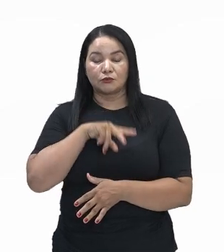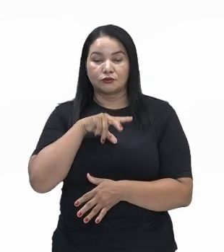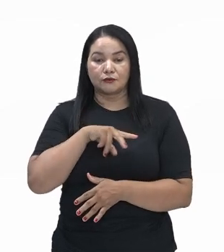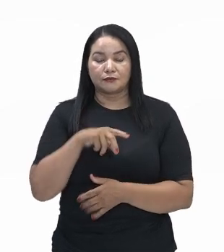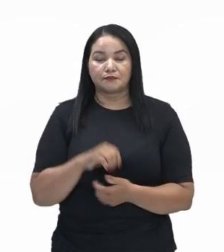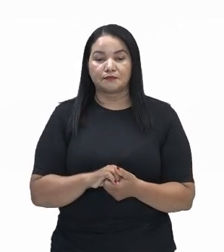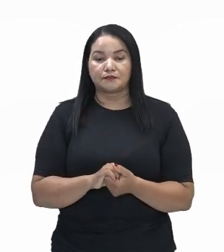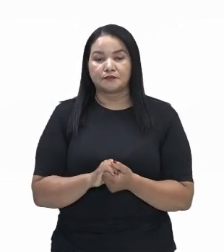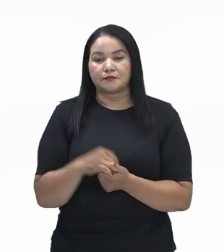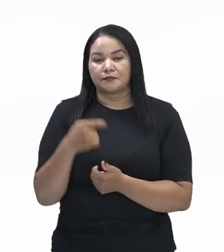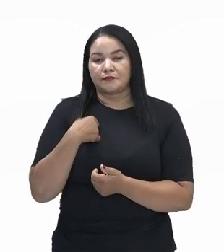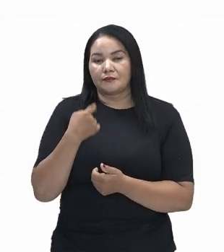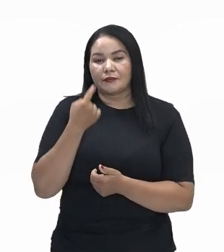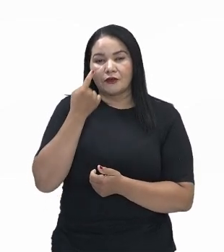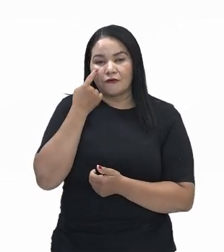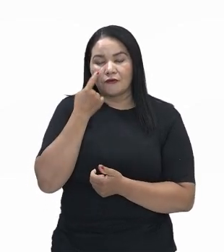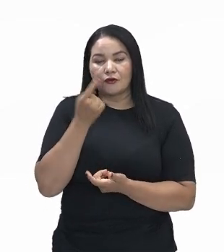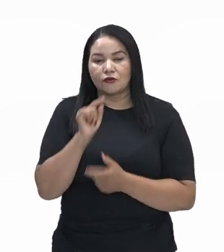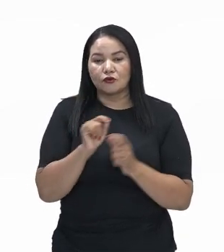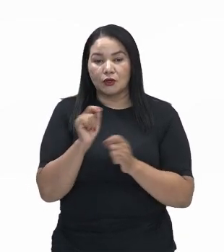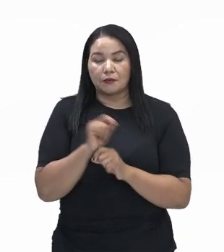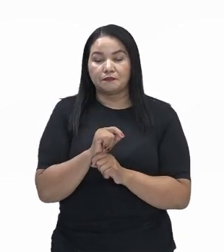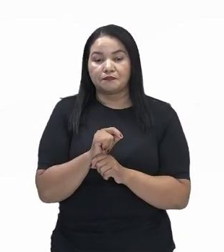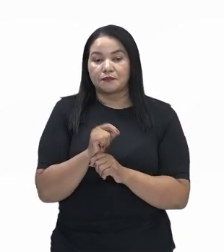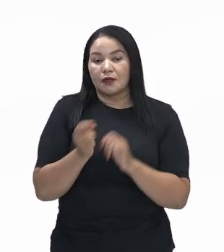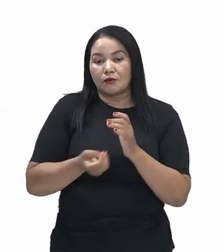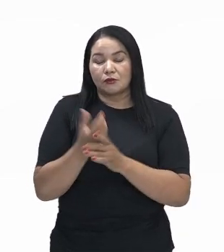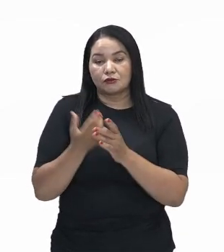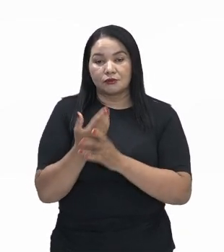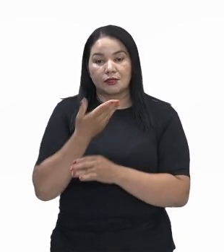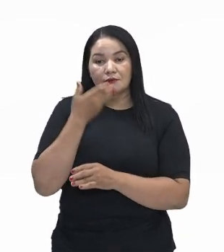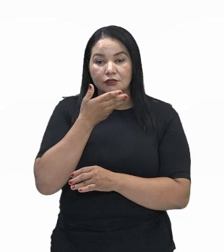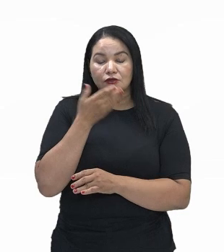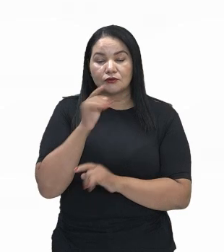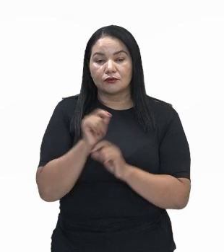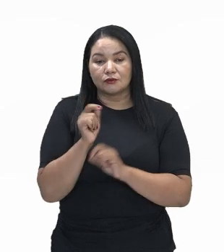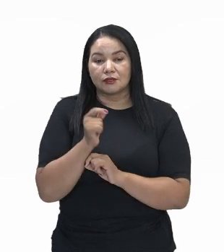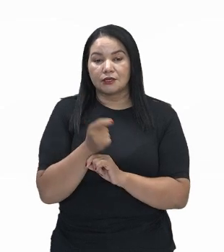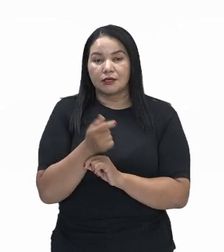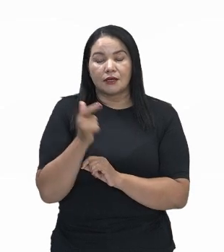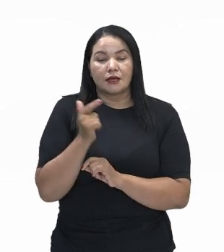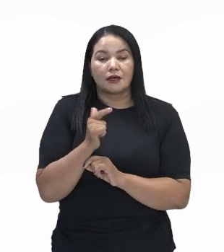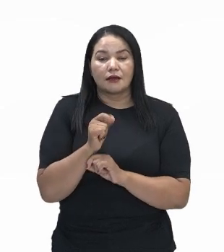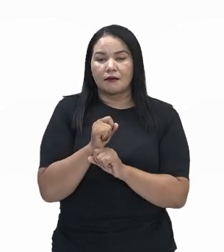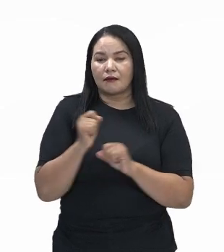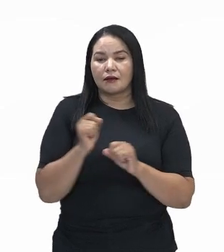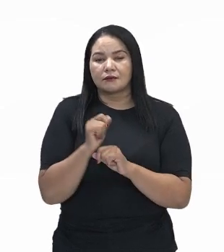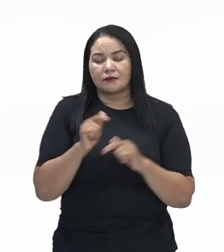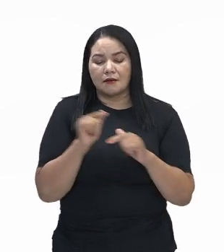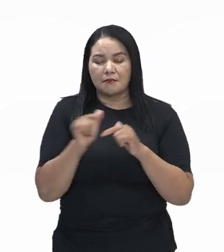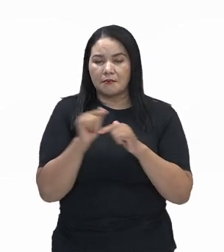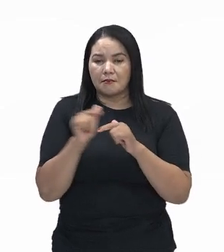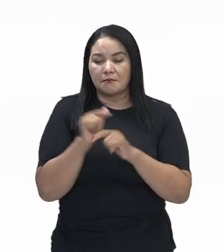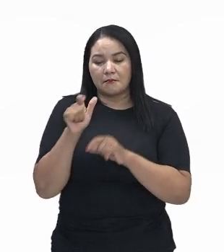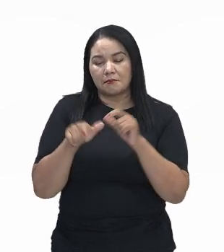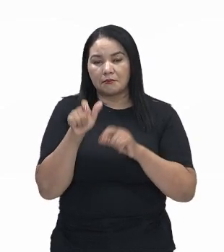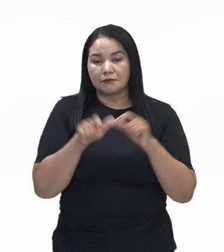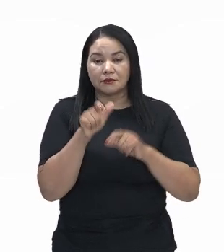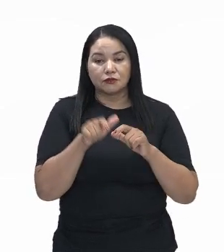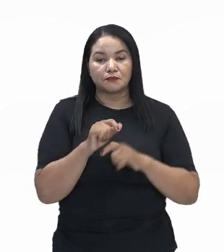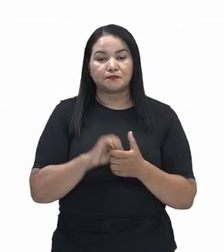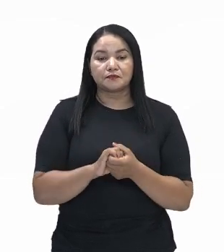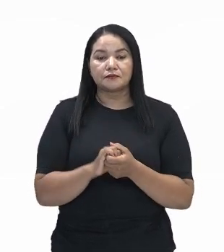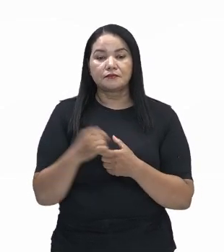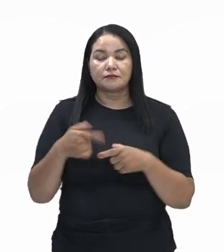A produção açucareira na América Portuguesa demandava grande quantidade de mão de obra,